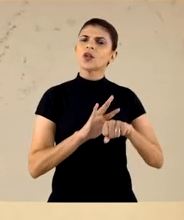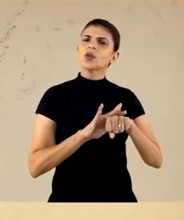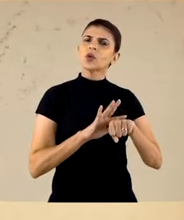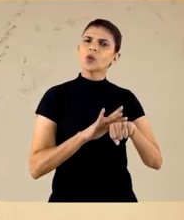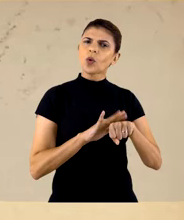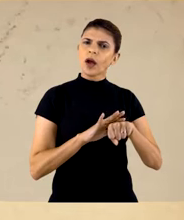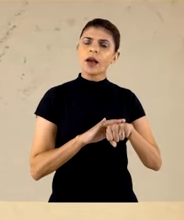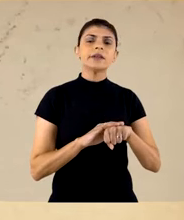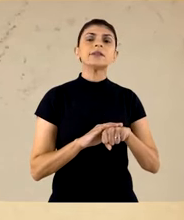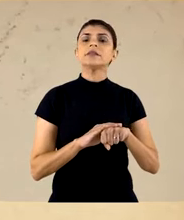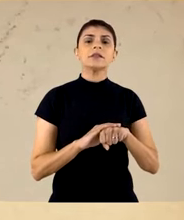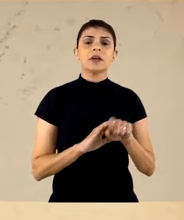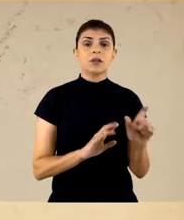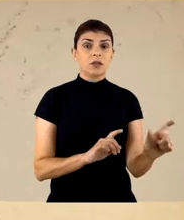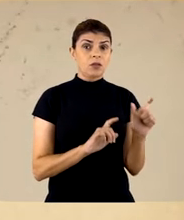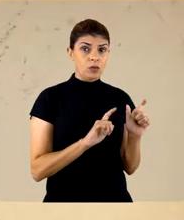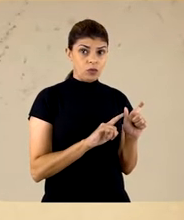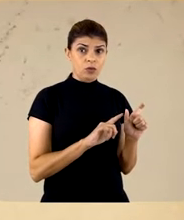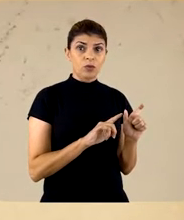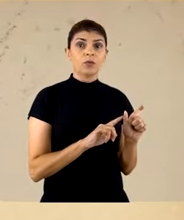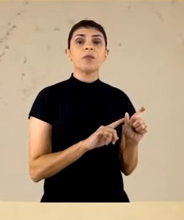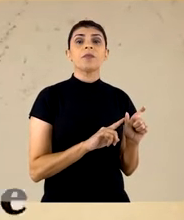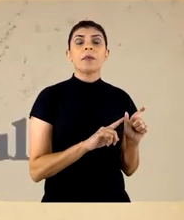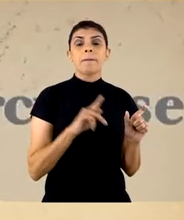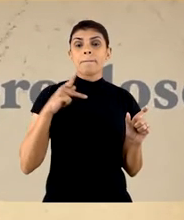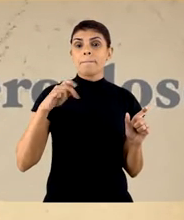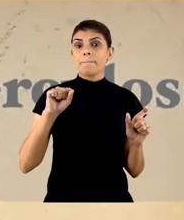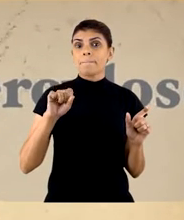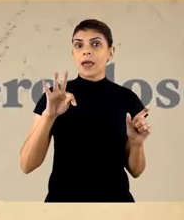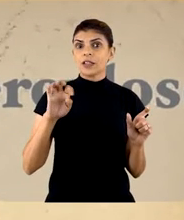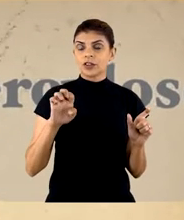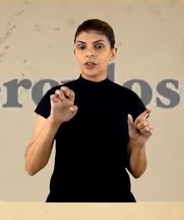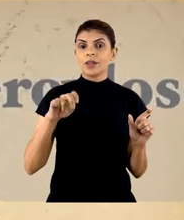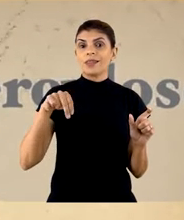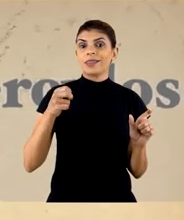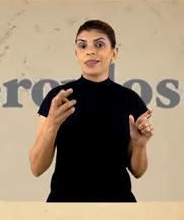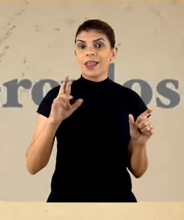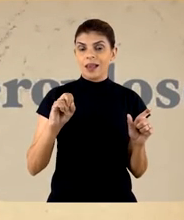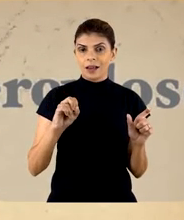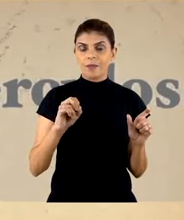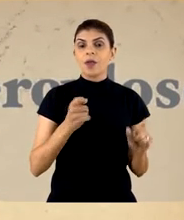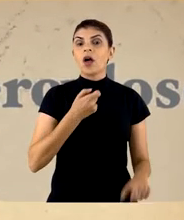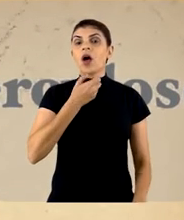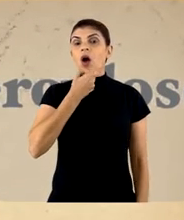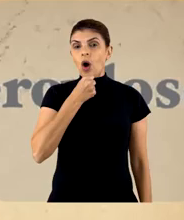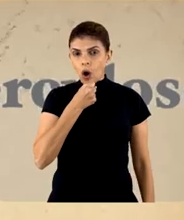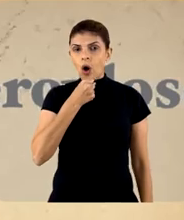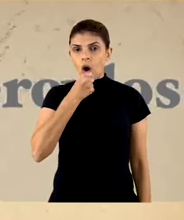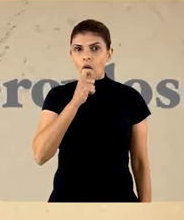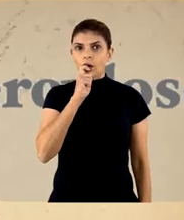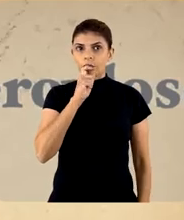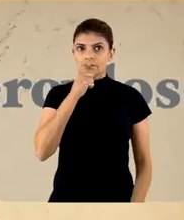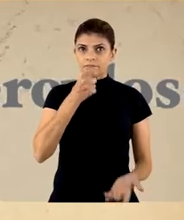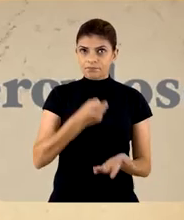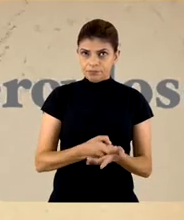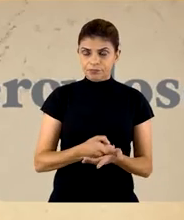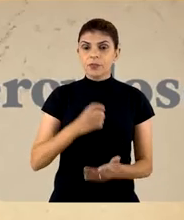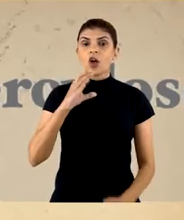Doenças como a peste negra, os surtos de cólera, a tuberculose e a febre amarela ficaram marcados na